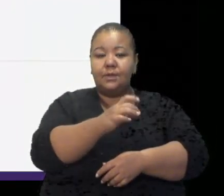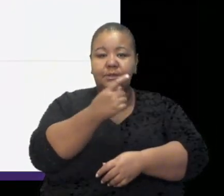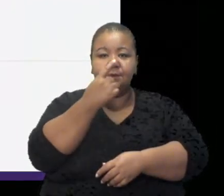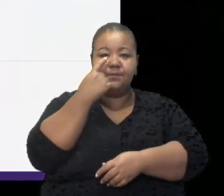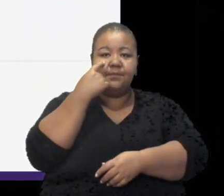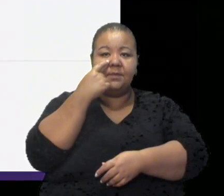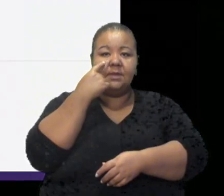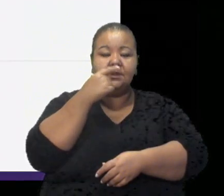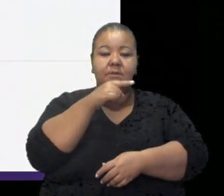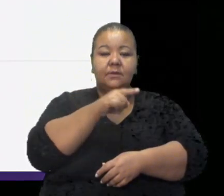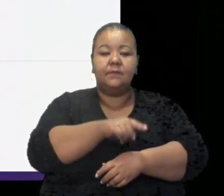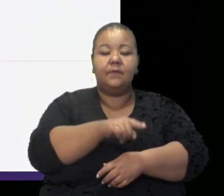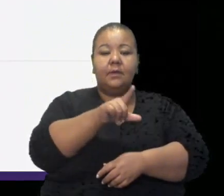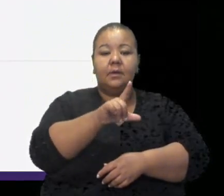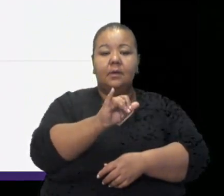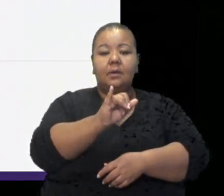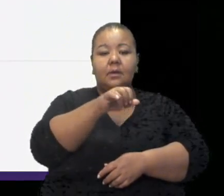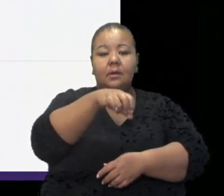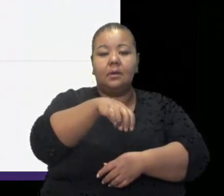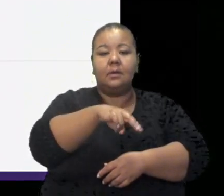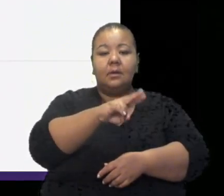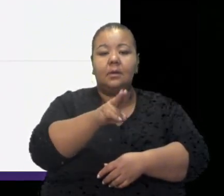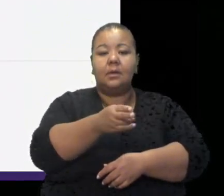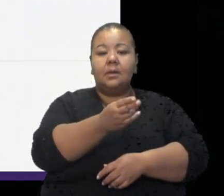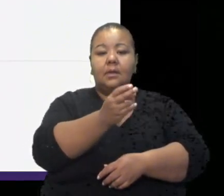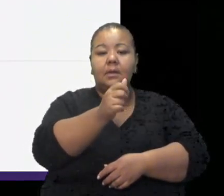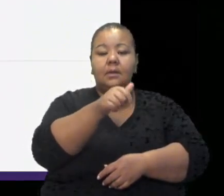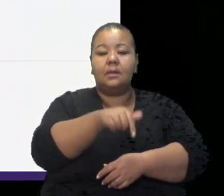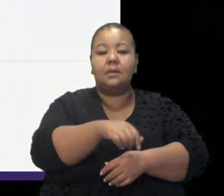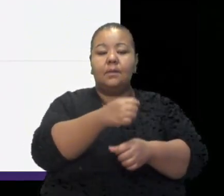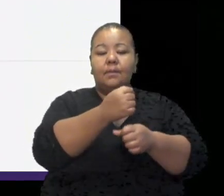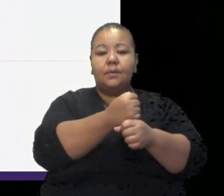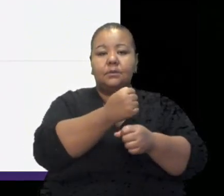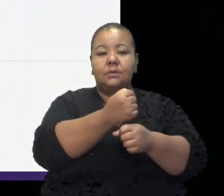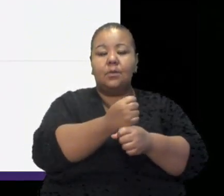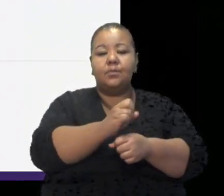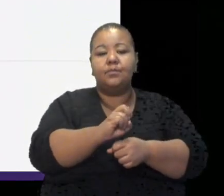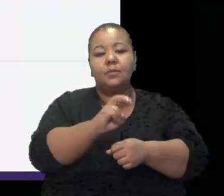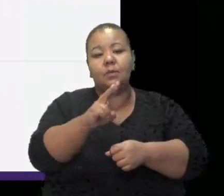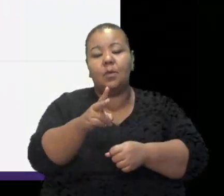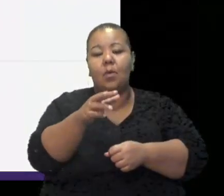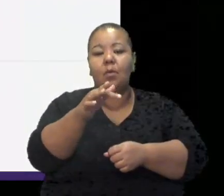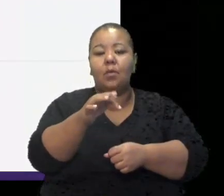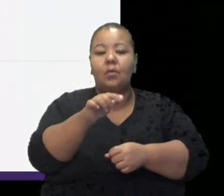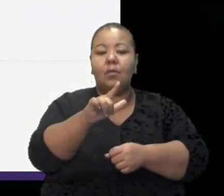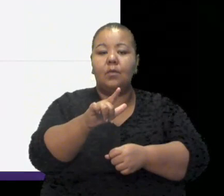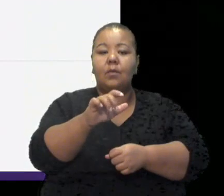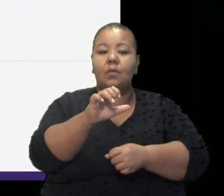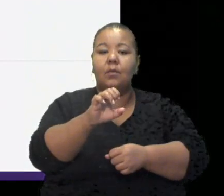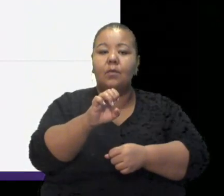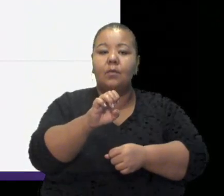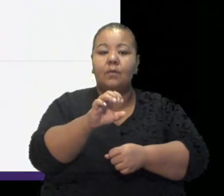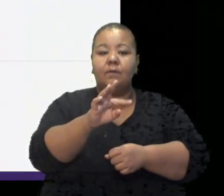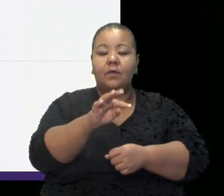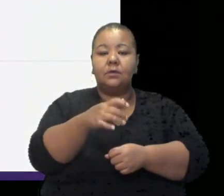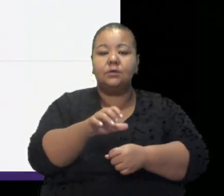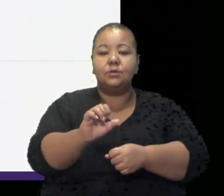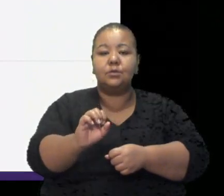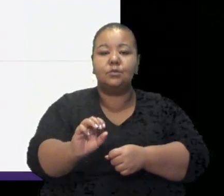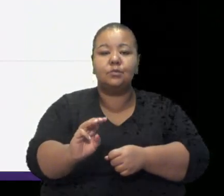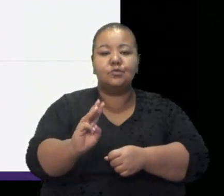show ou uma linha de produção. Gente, flop show é um tipo de processo onde é produzido